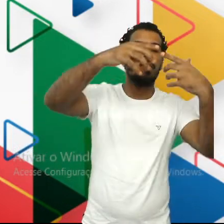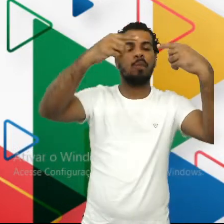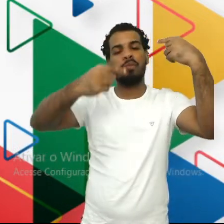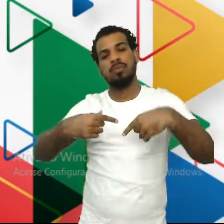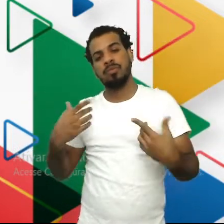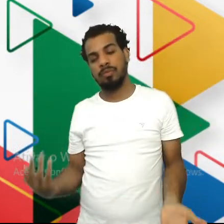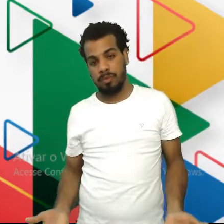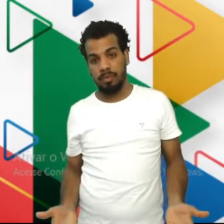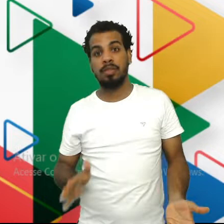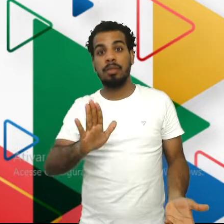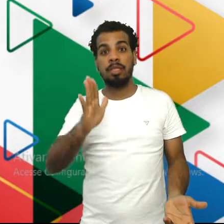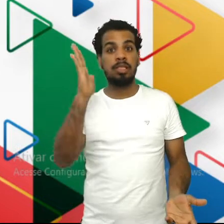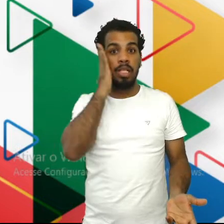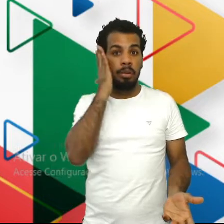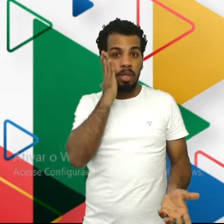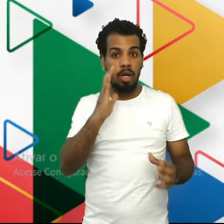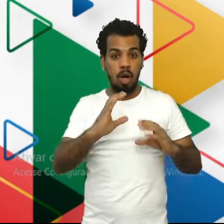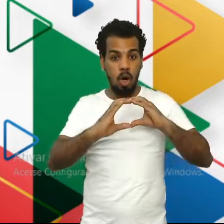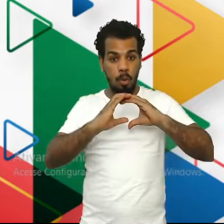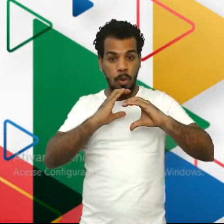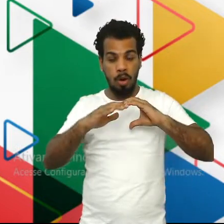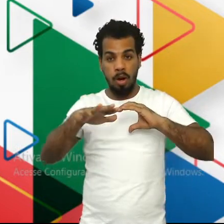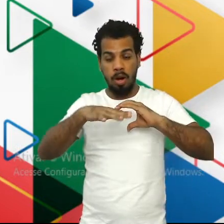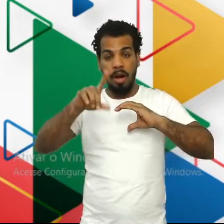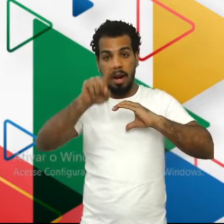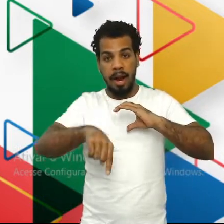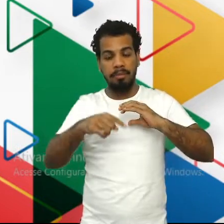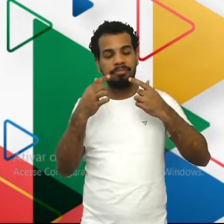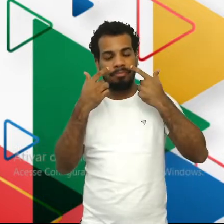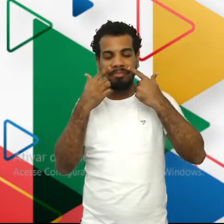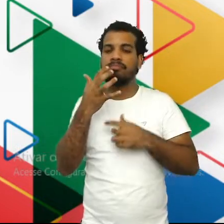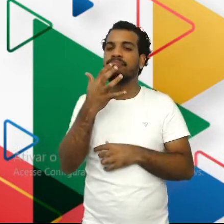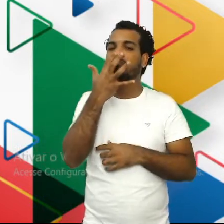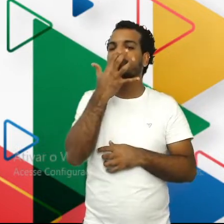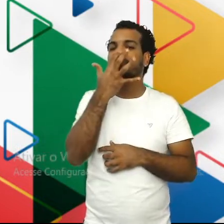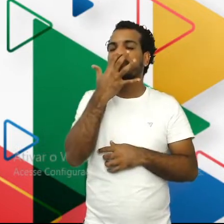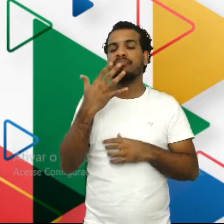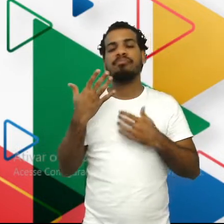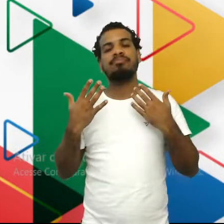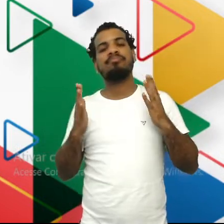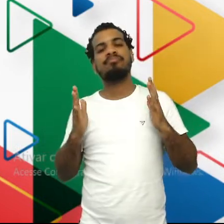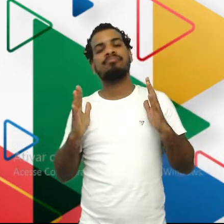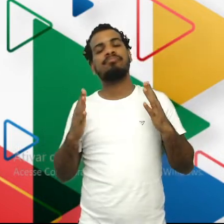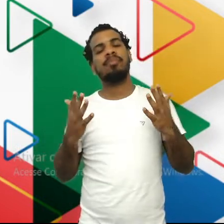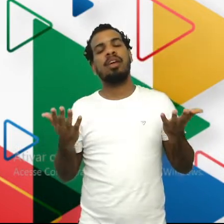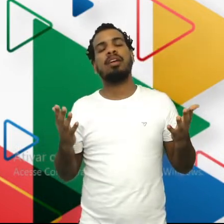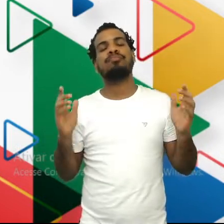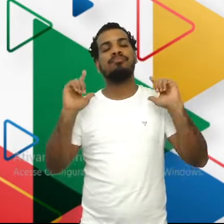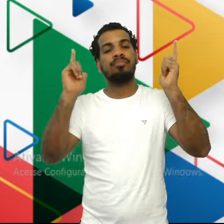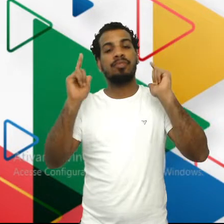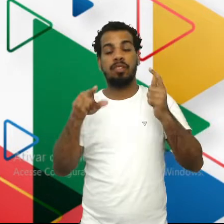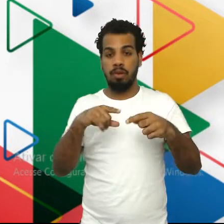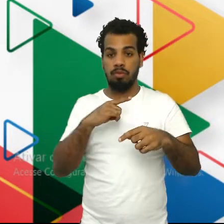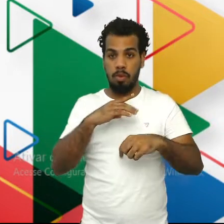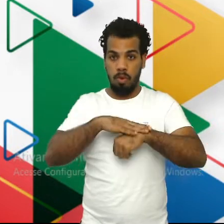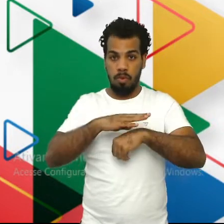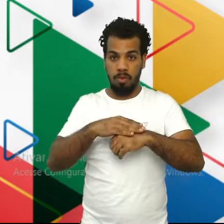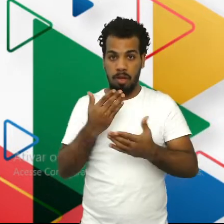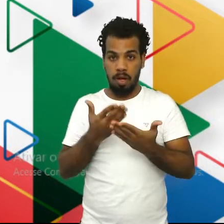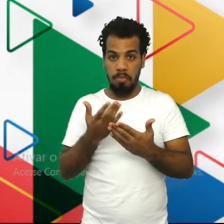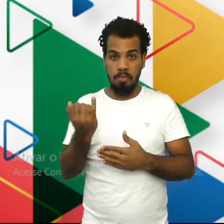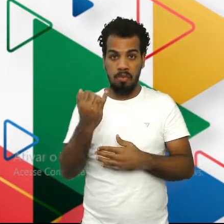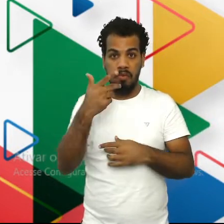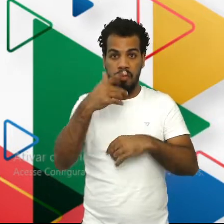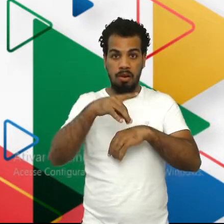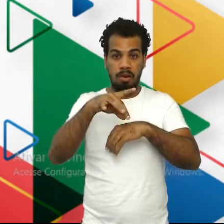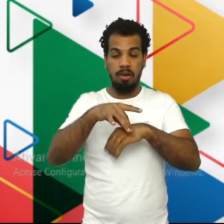sem esquecer que os meios de comunicação também são meios de entretenimento. A gente vai chegar num ponto dessa aula que é muito importante falar, que os